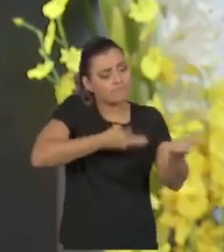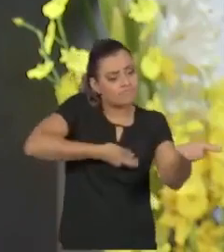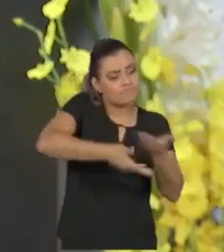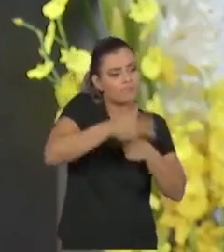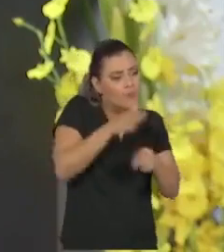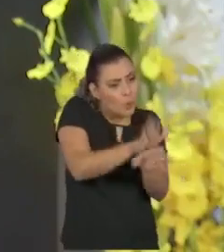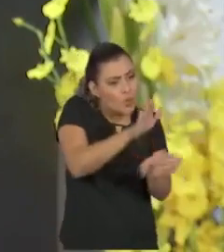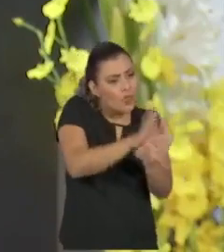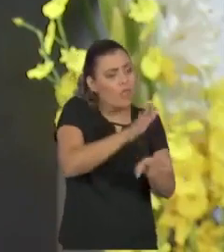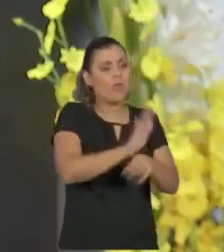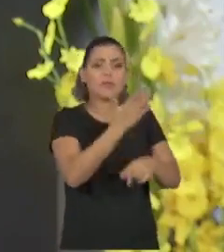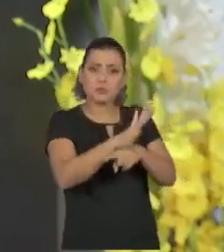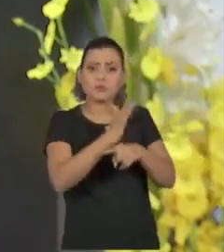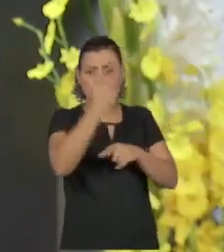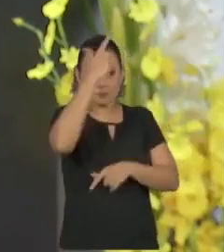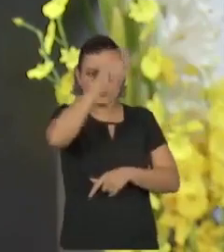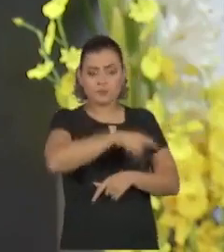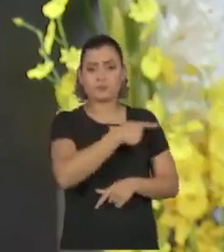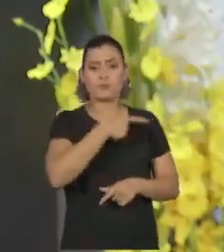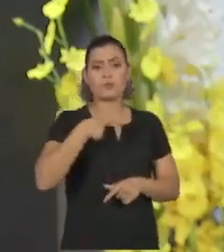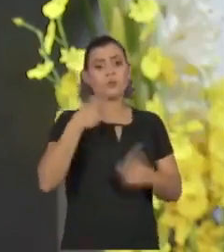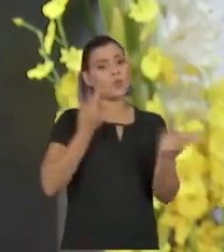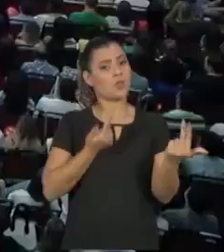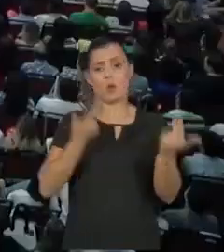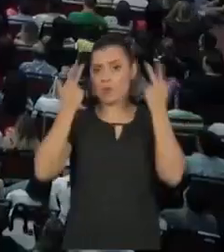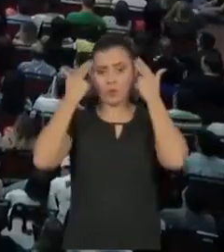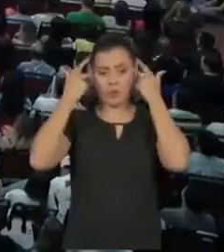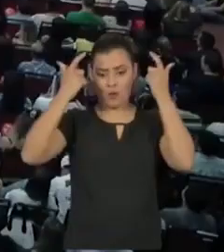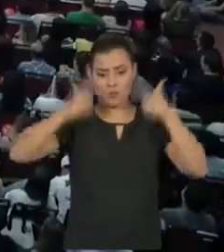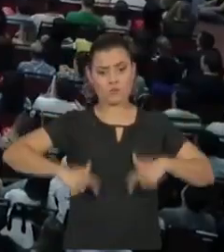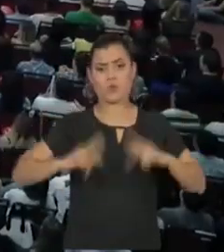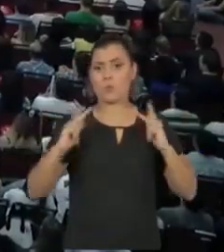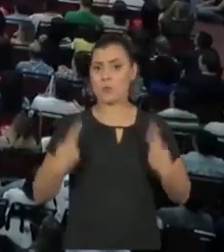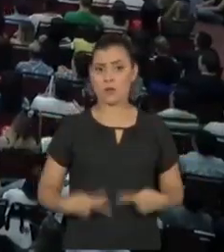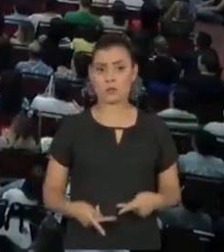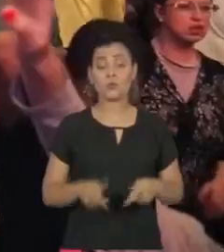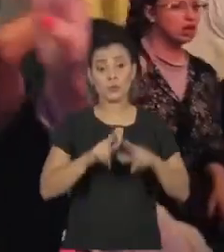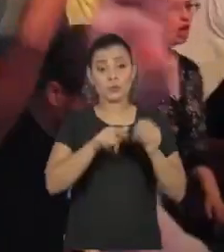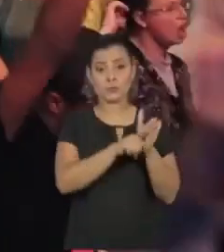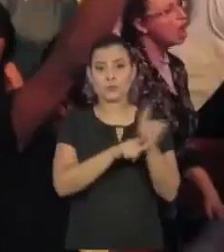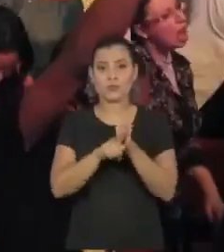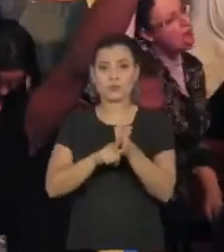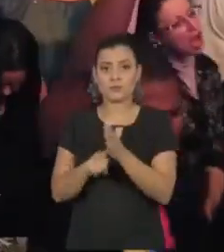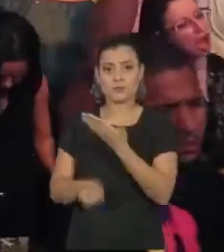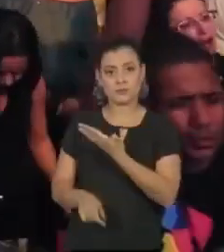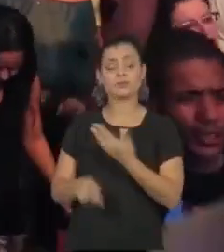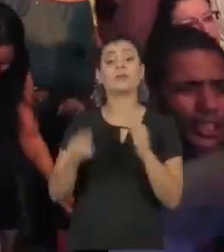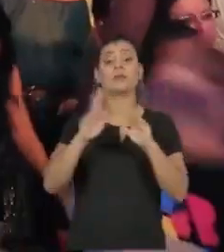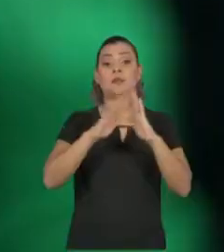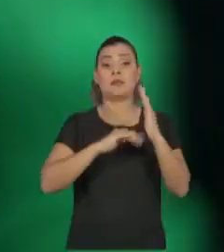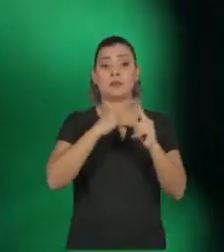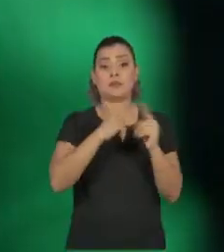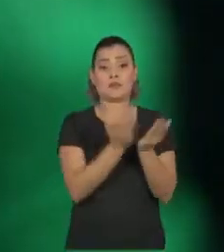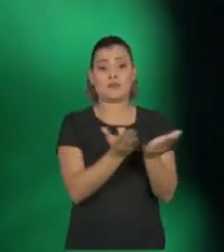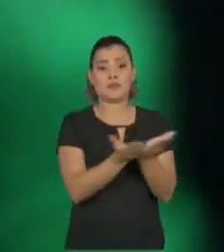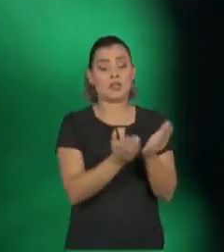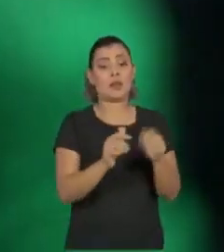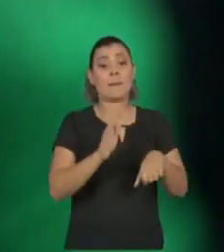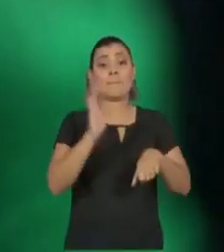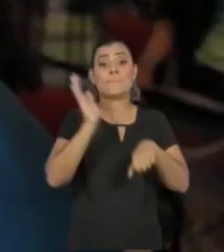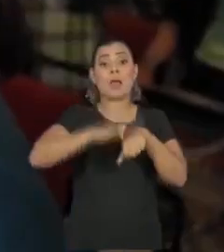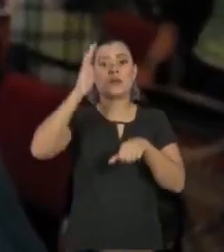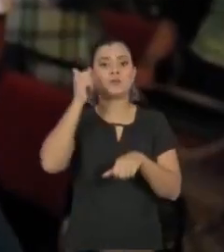a ele e você sabe que ele é uma pessoa comum como você. A pesquisa Datafolha também apontou que a igreja evangélica é a que mais